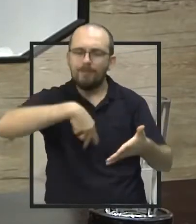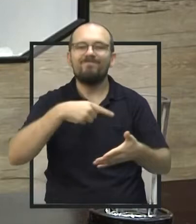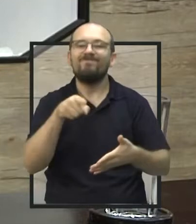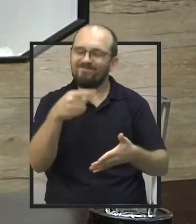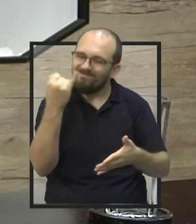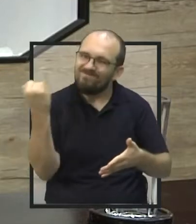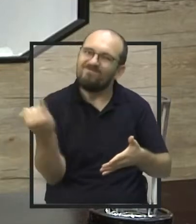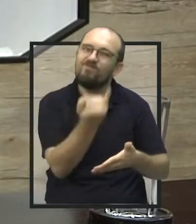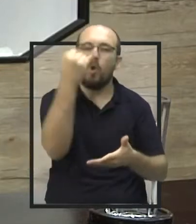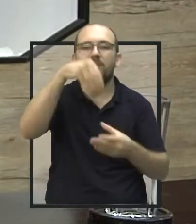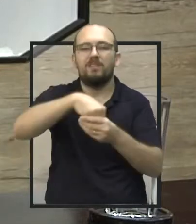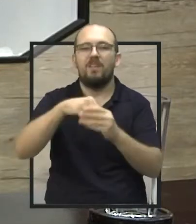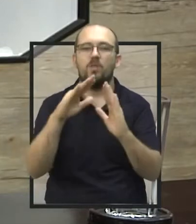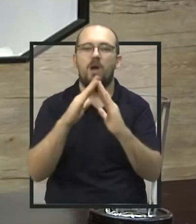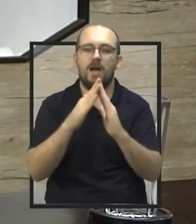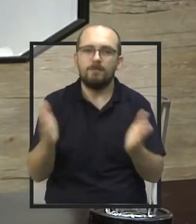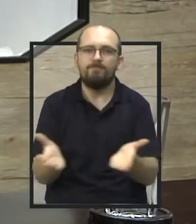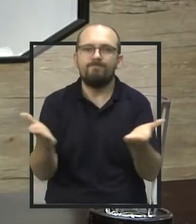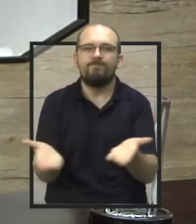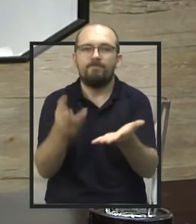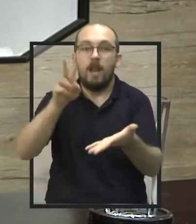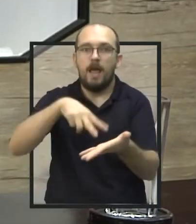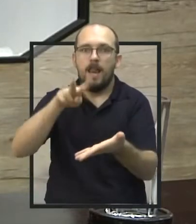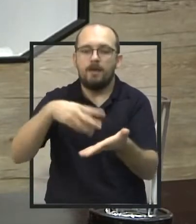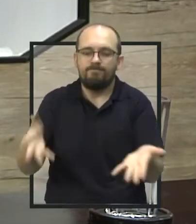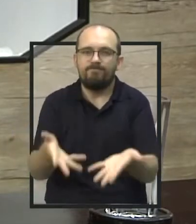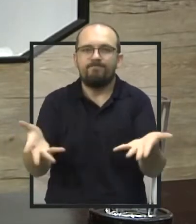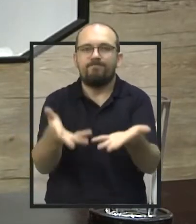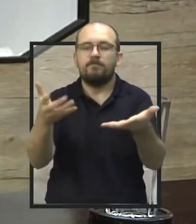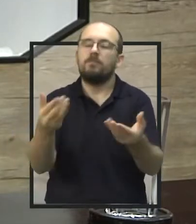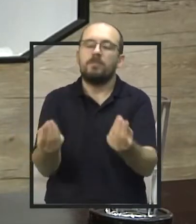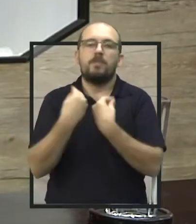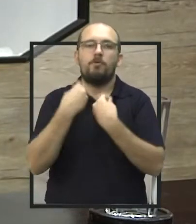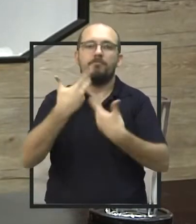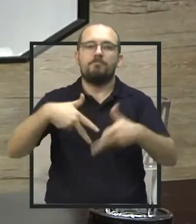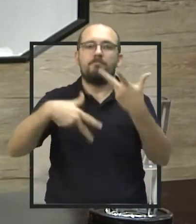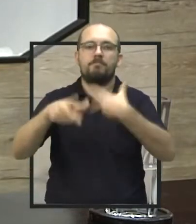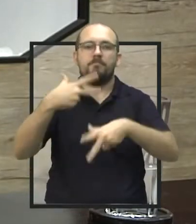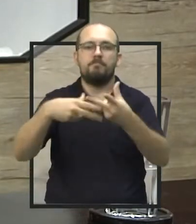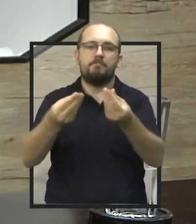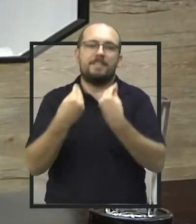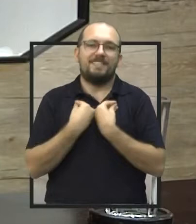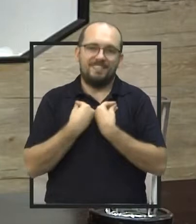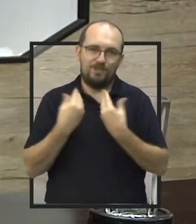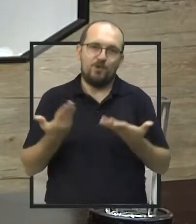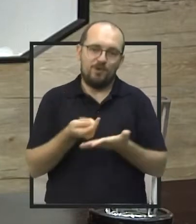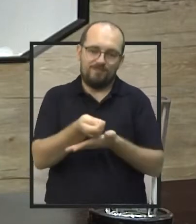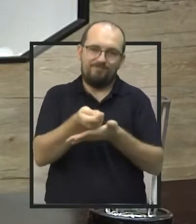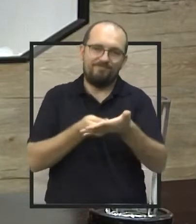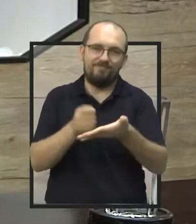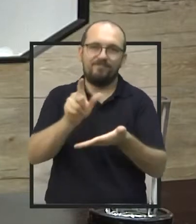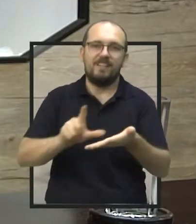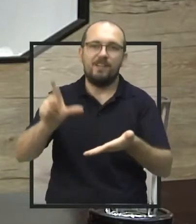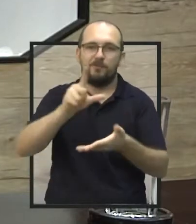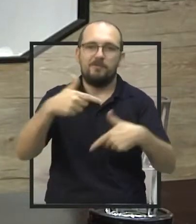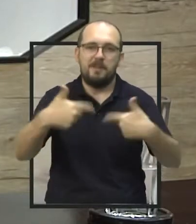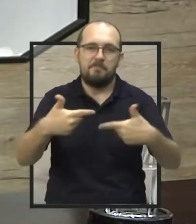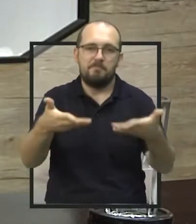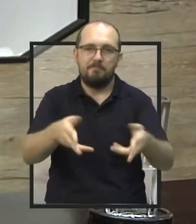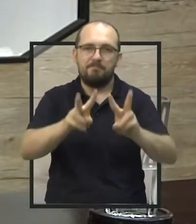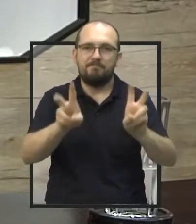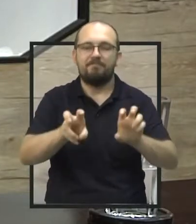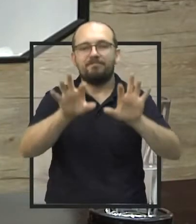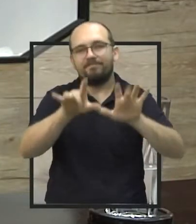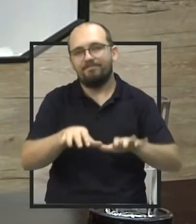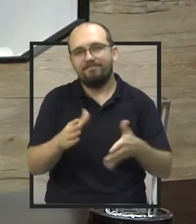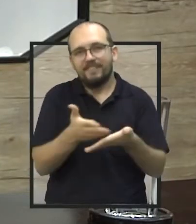casa. Na verdade, eu fui alfabetizada em casa, minha mãe me ensinou a ler sozinha lá e eu já fui para a escola sabendo ler. Sempre